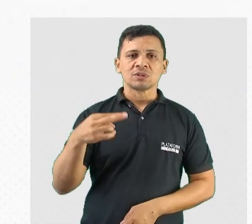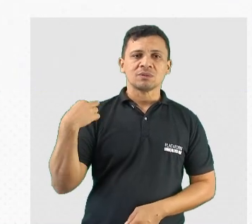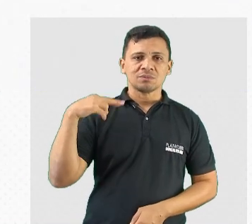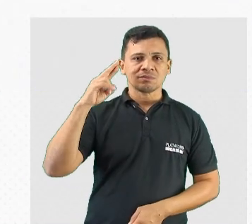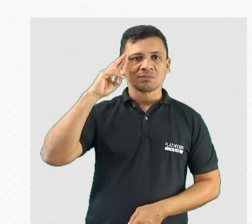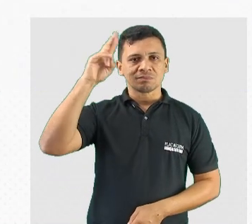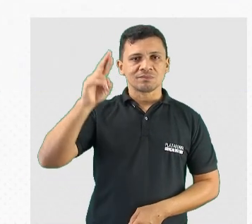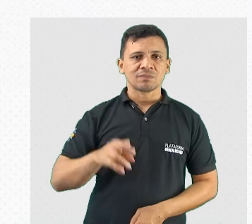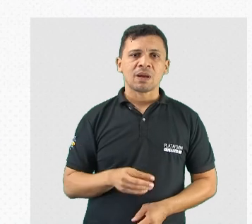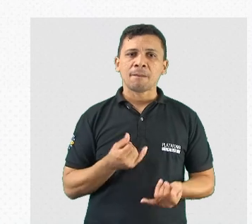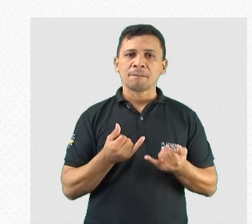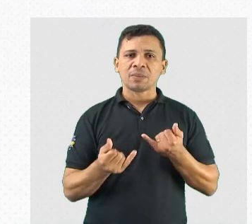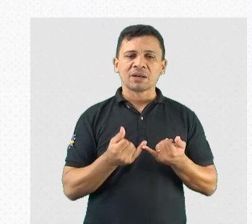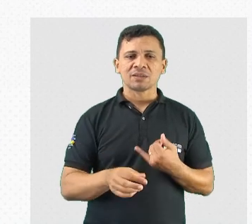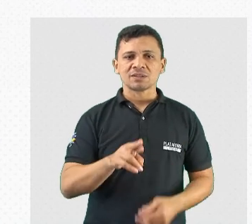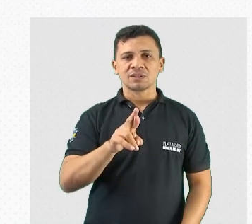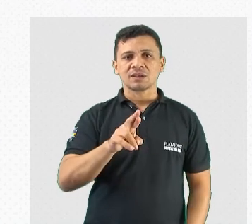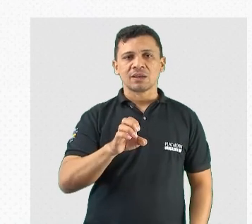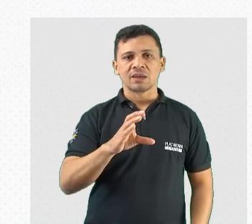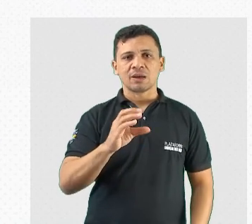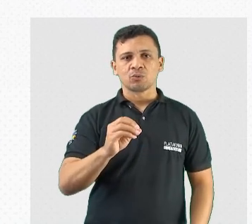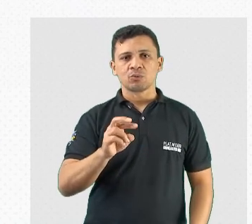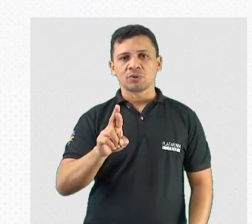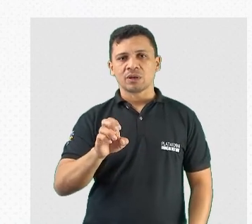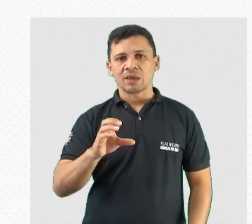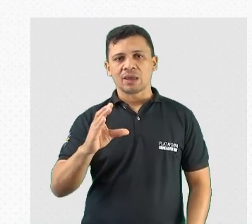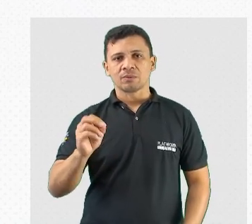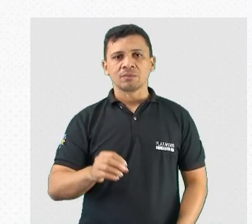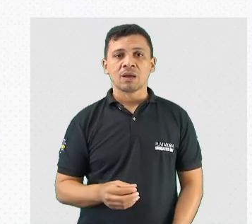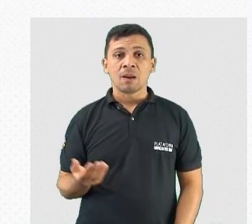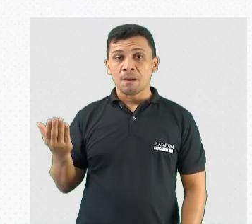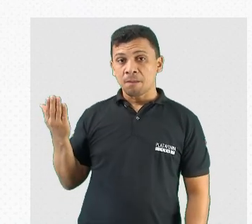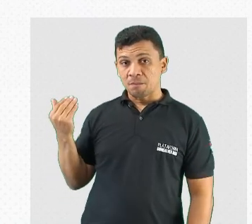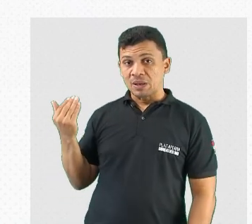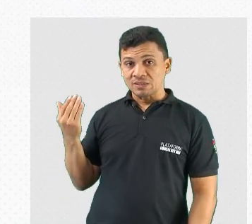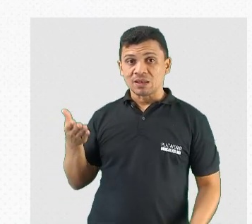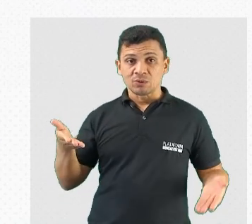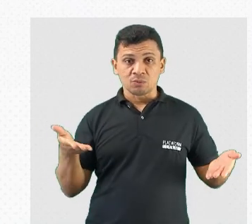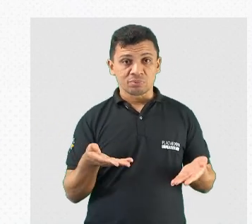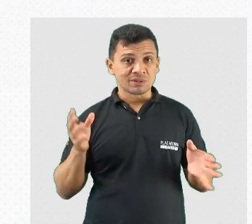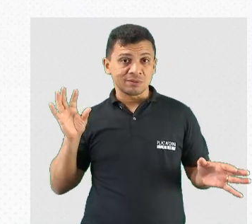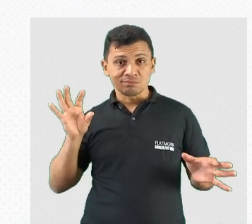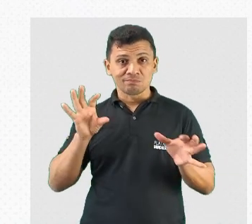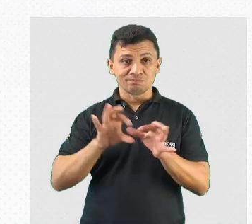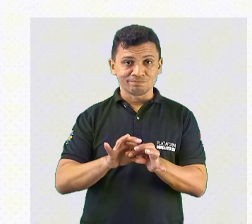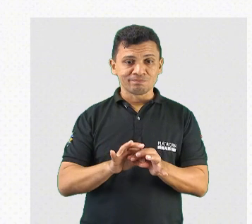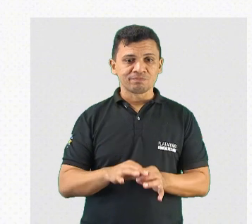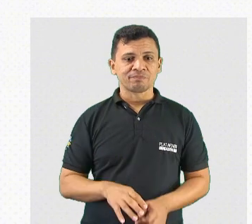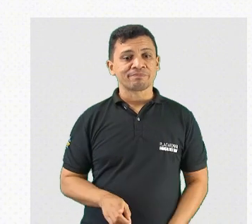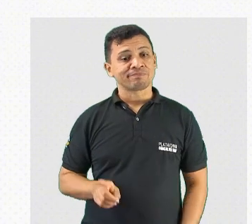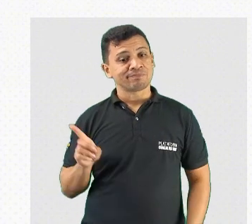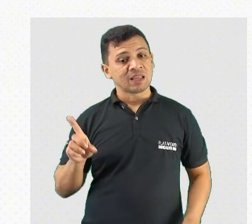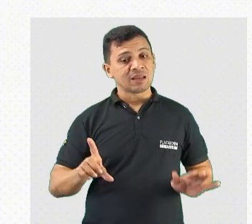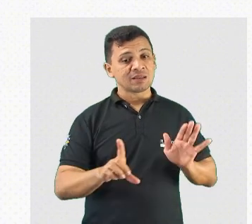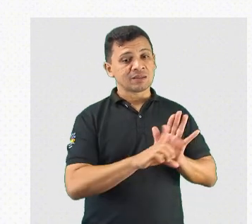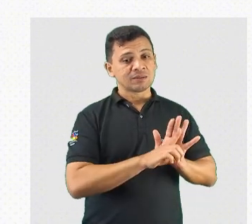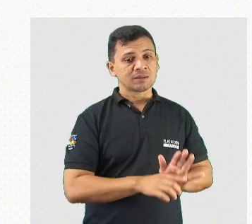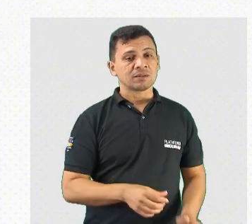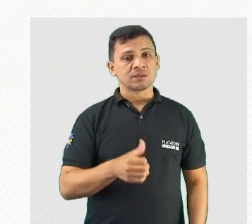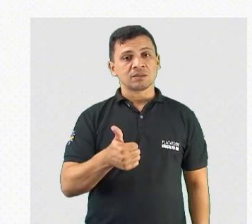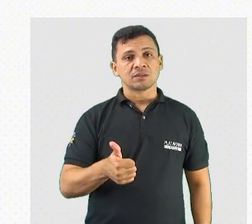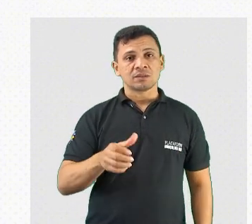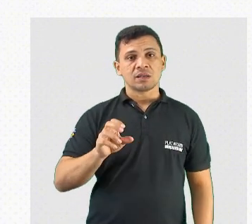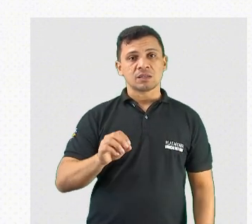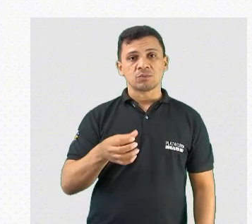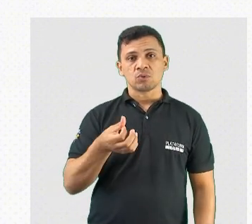reco-reco, né? Há um elo de ligação entre o passado e o presente para essa construção. A lei que eu falei para vocês, a